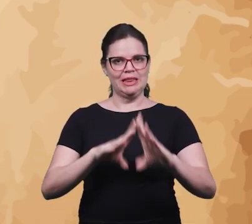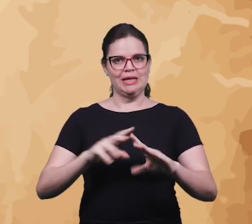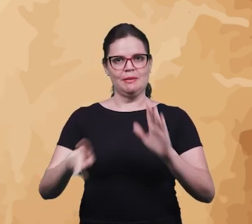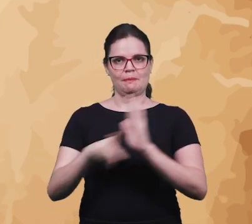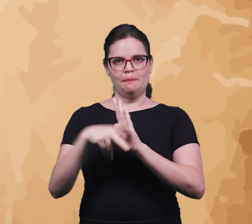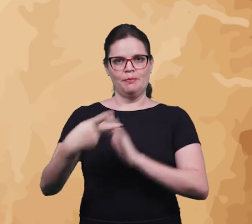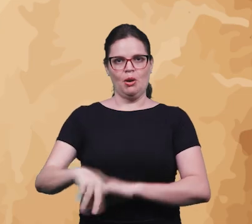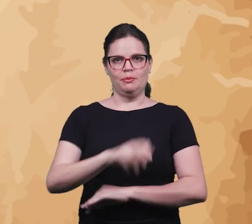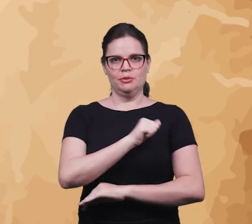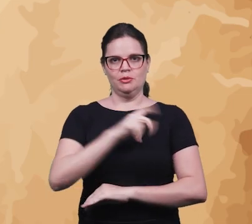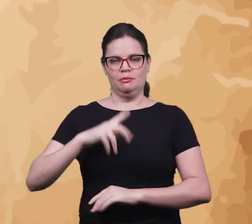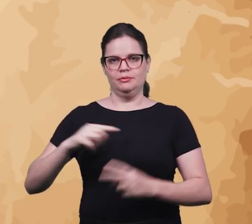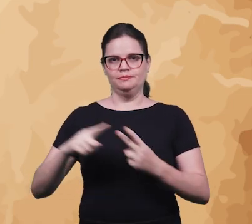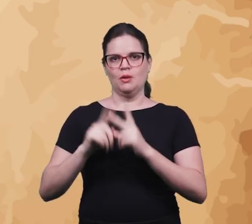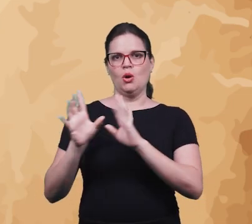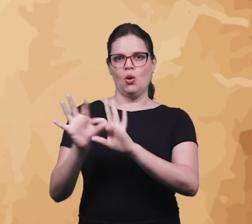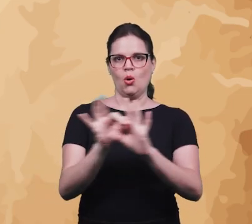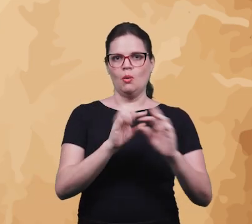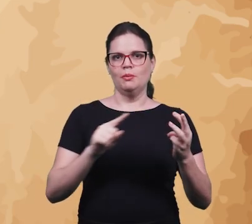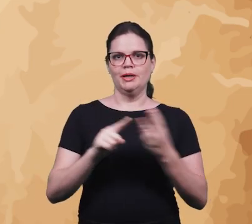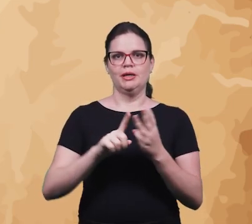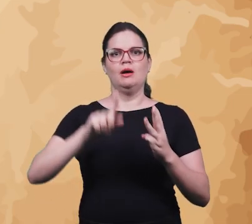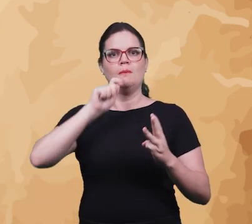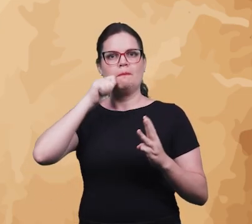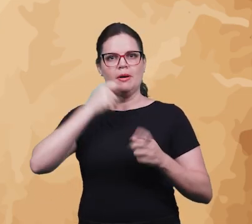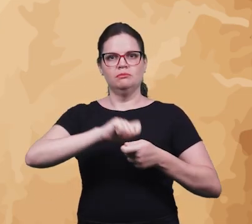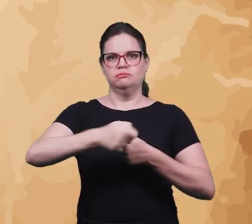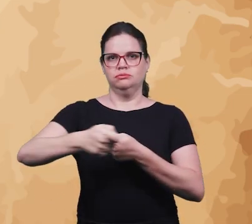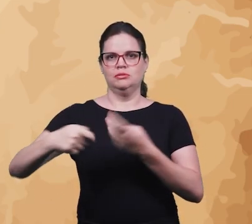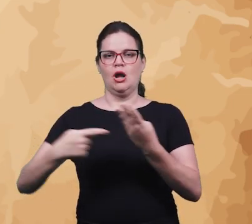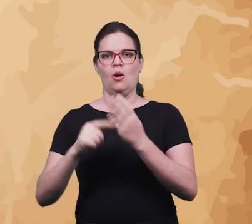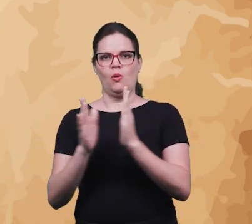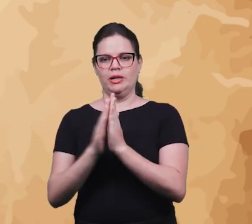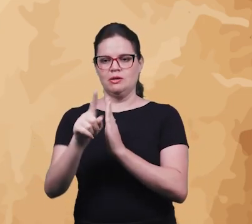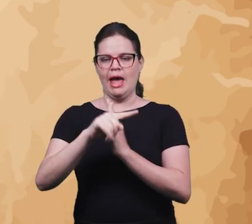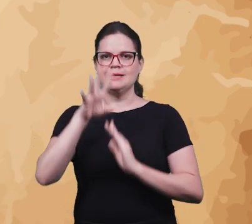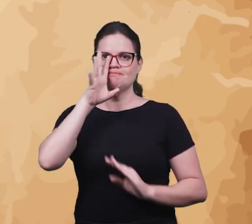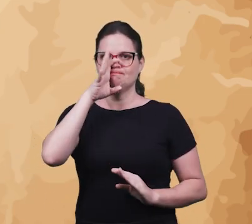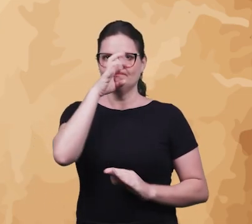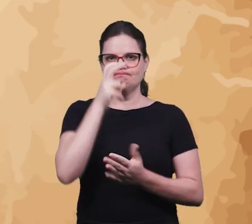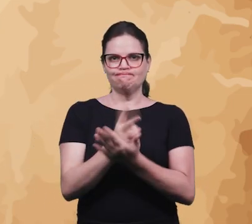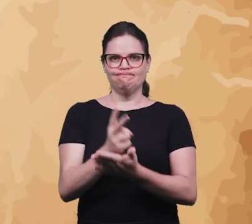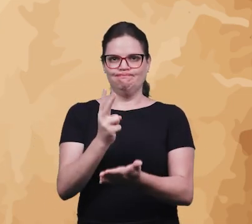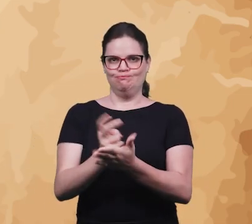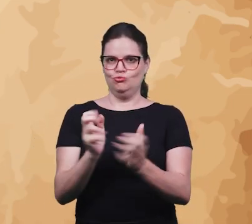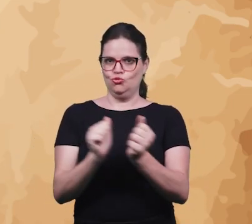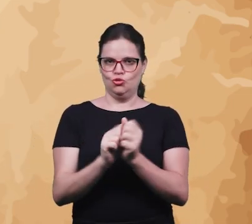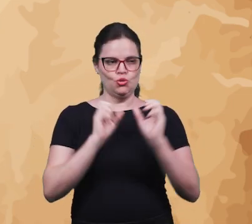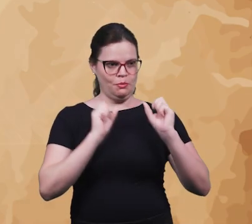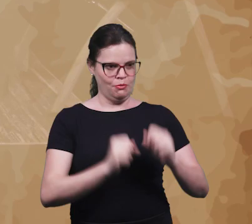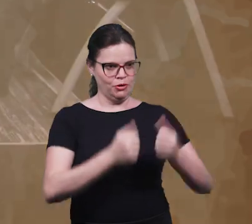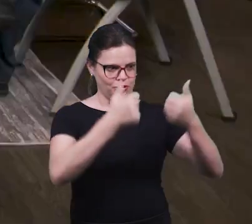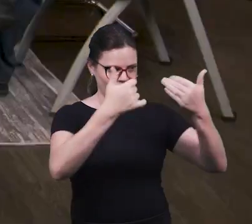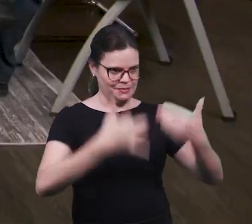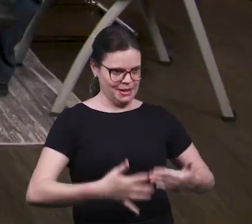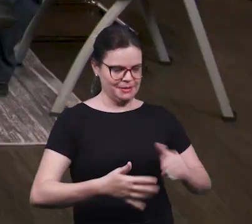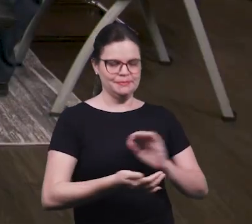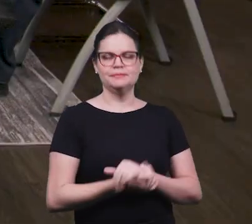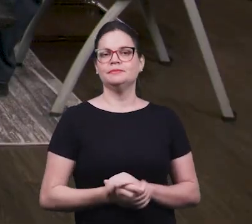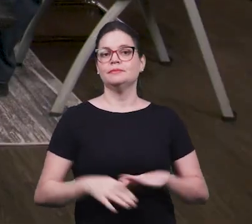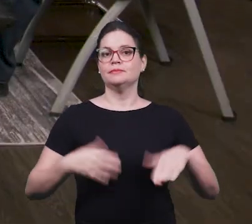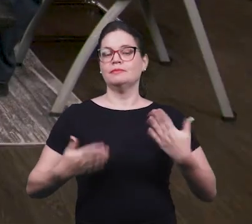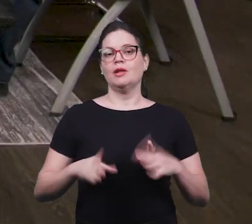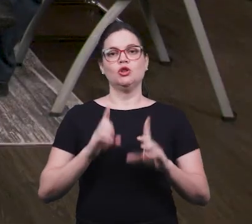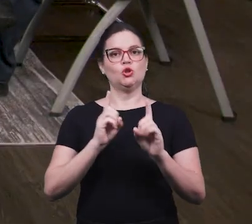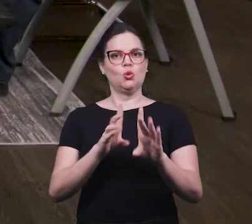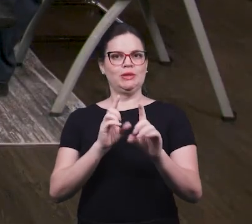na comunhão e no partir do pão e nas orações. Na sequência, vocês podem falar sobre esses tópicos? Perseveravam na doutrina dos